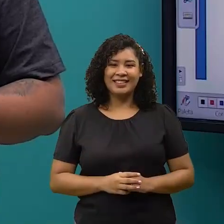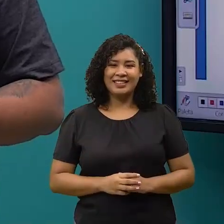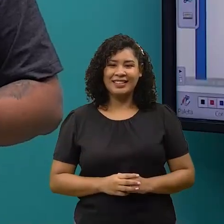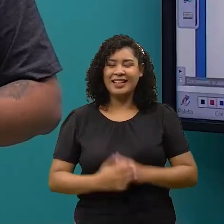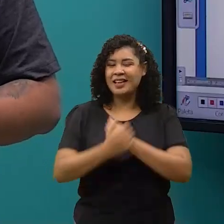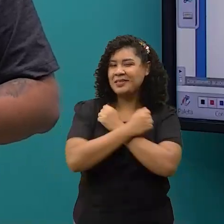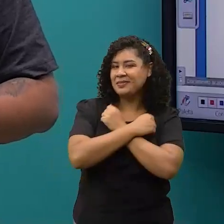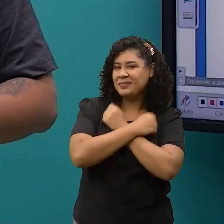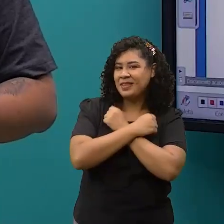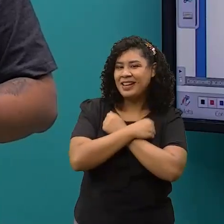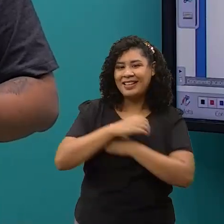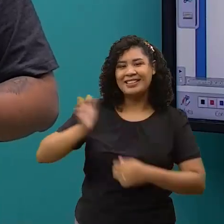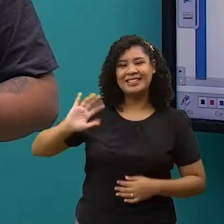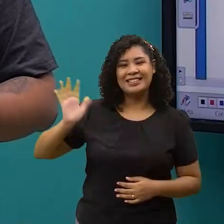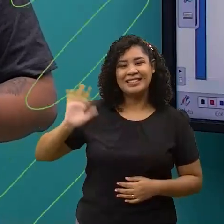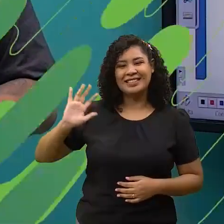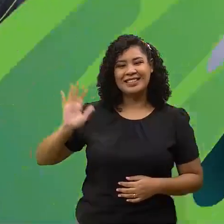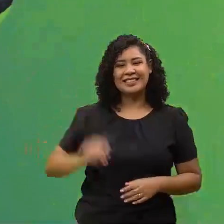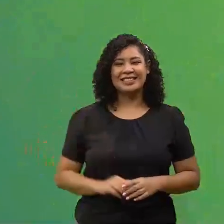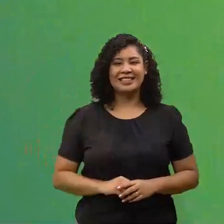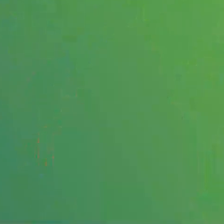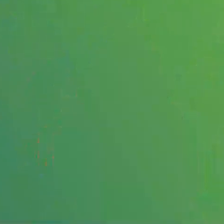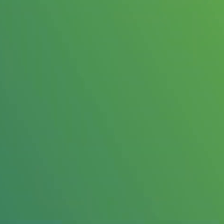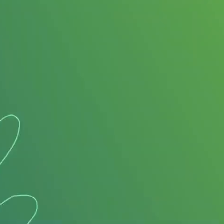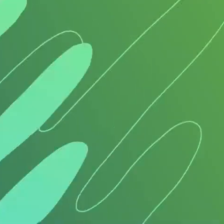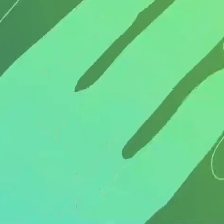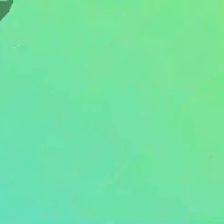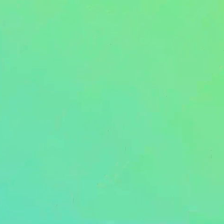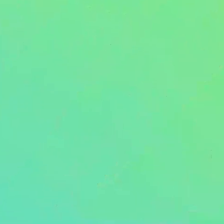Um grande abraço, valeu e até mais!